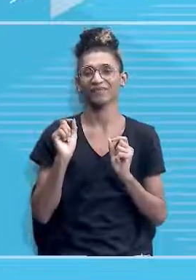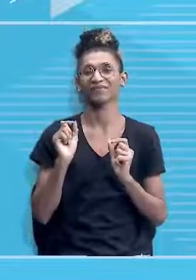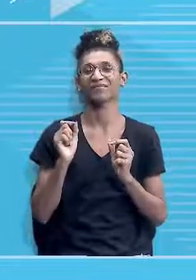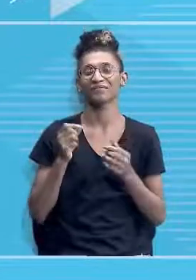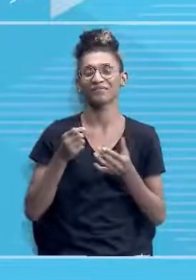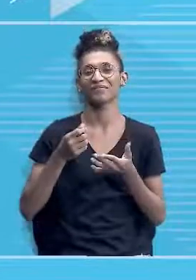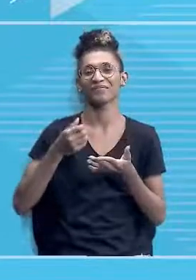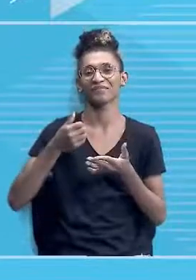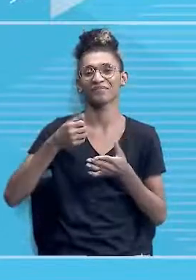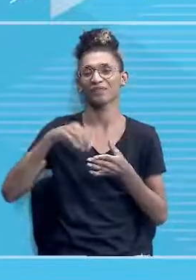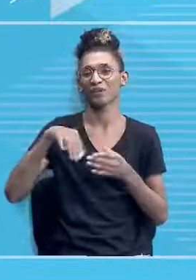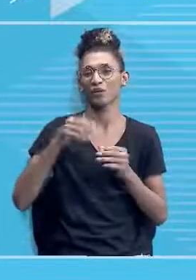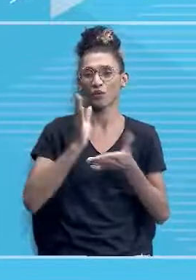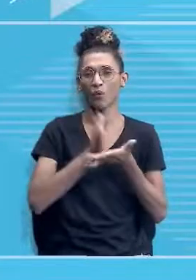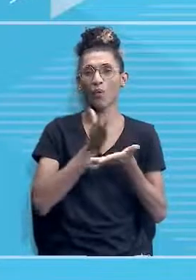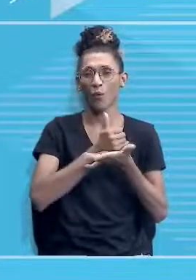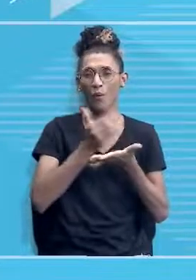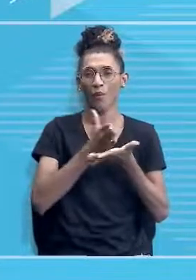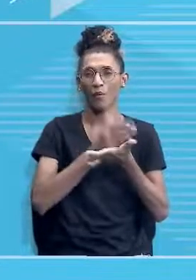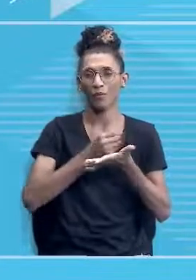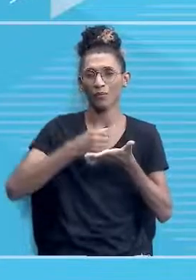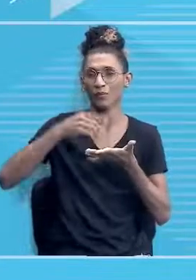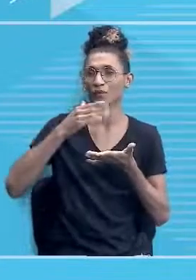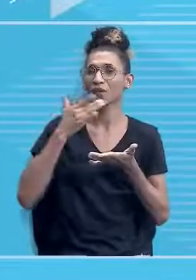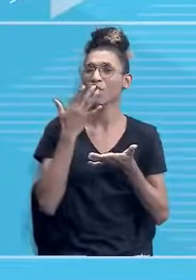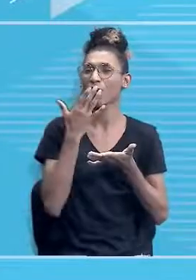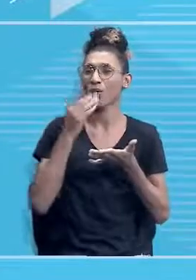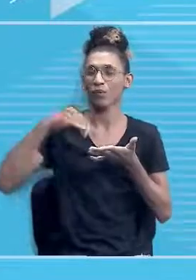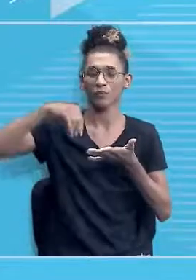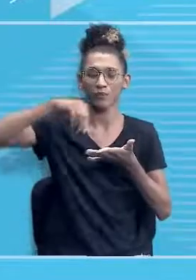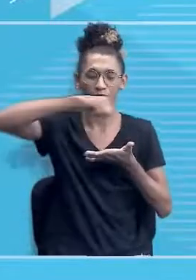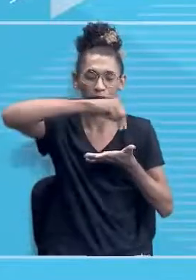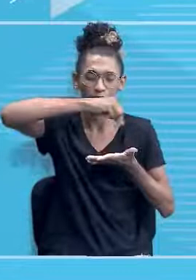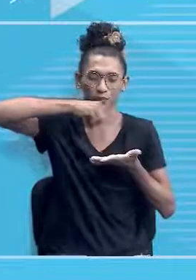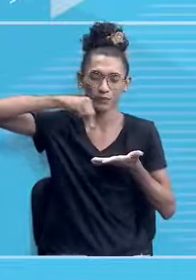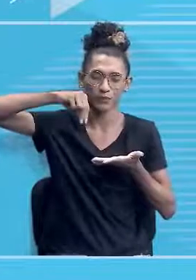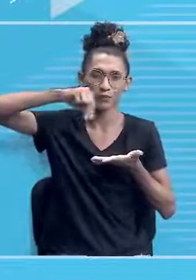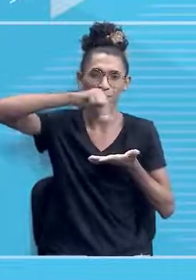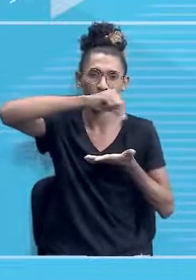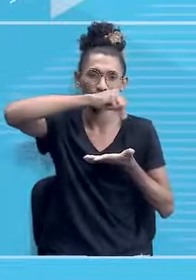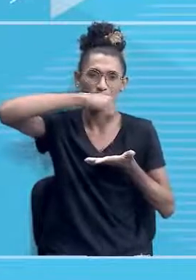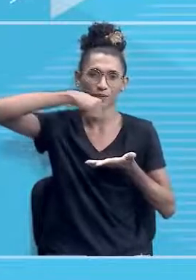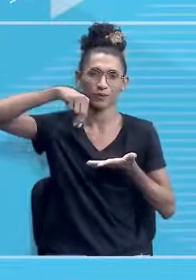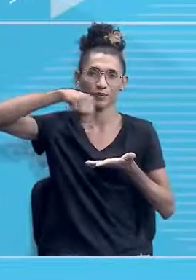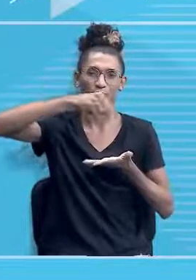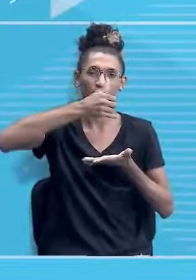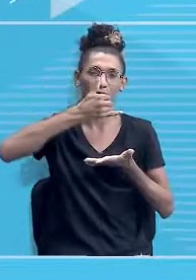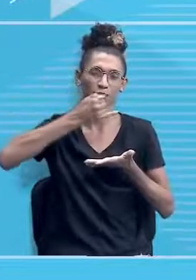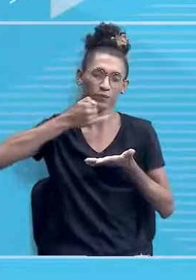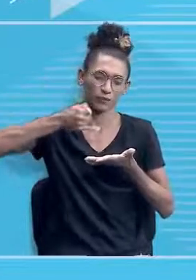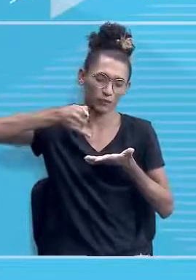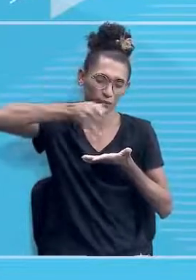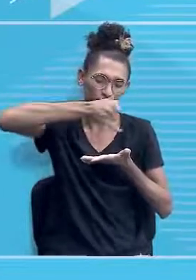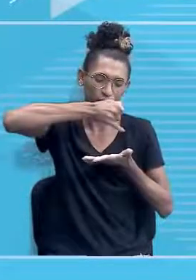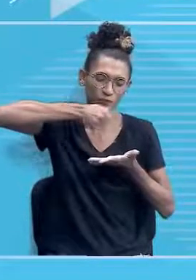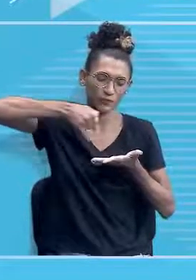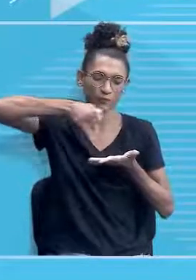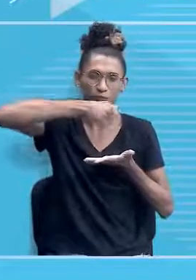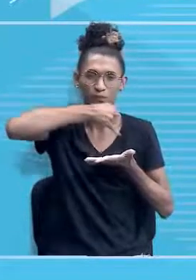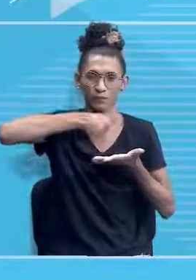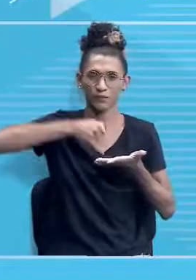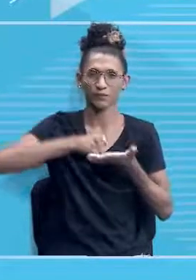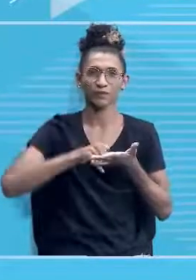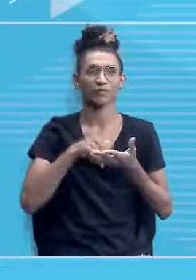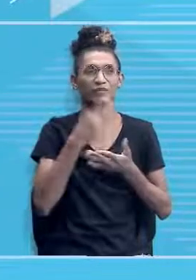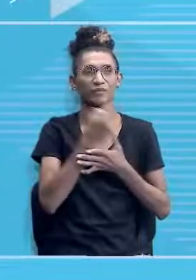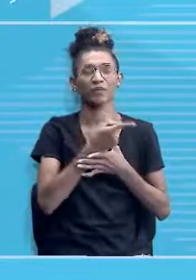bolos certo aquelas colorações dos confeitos de bolo né todos são em Minas os corantes serve para